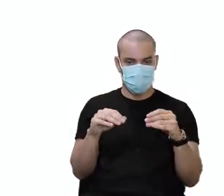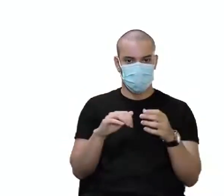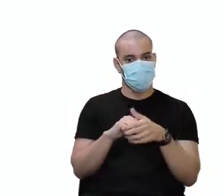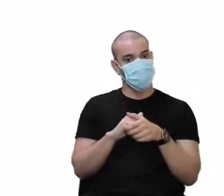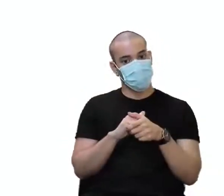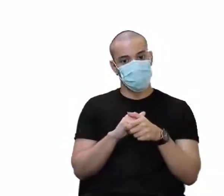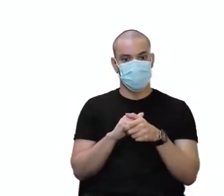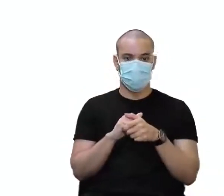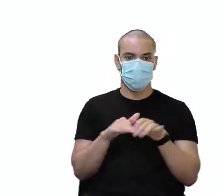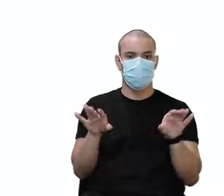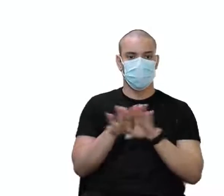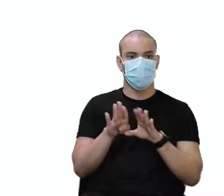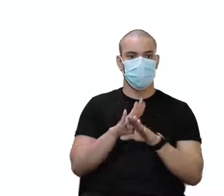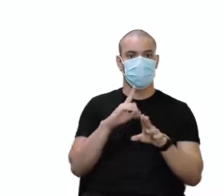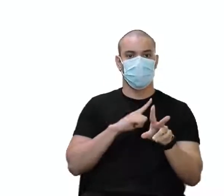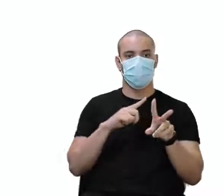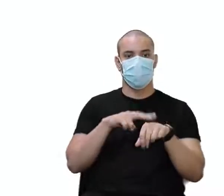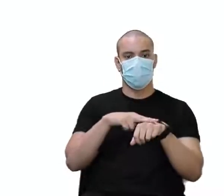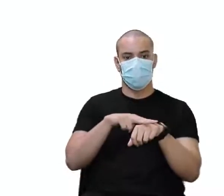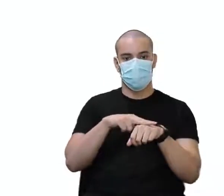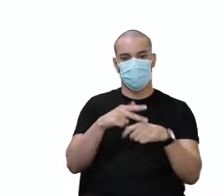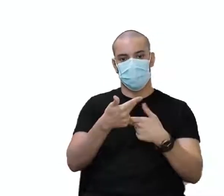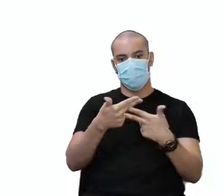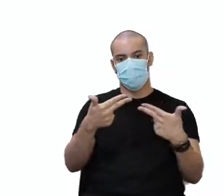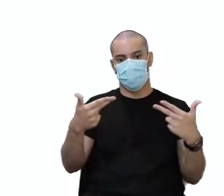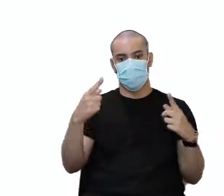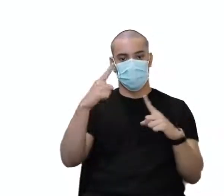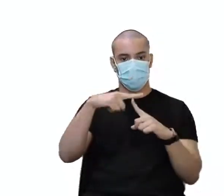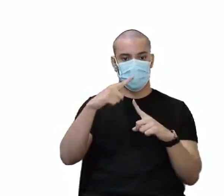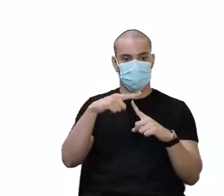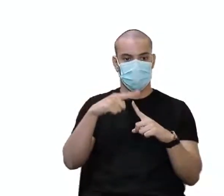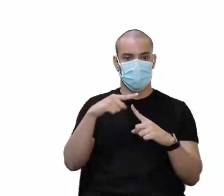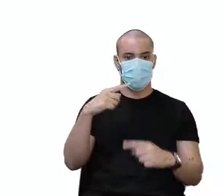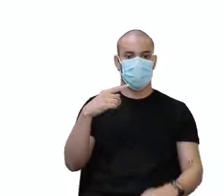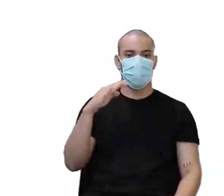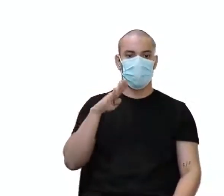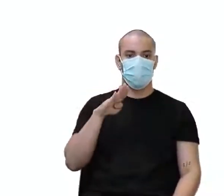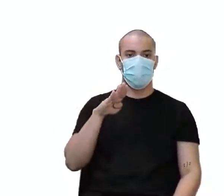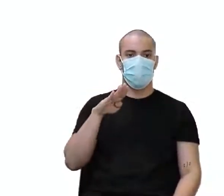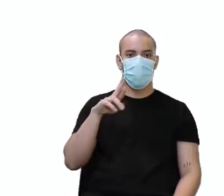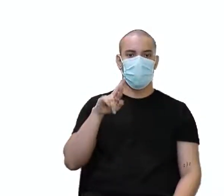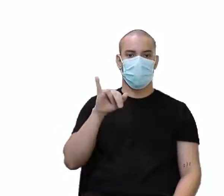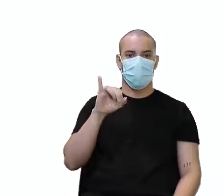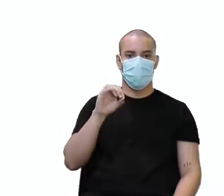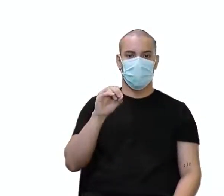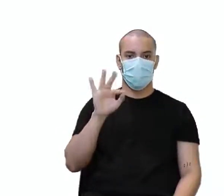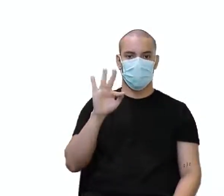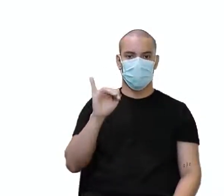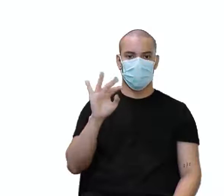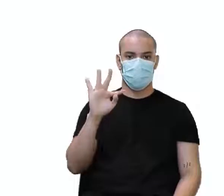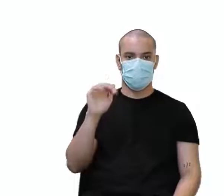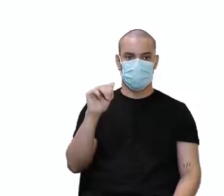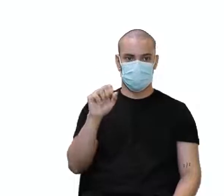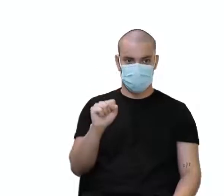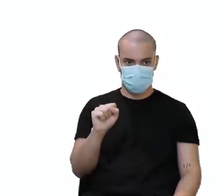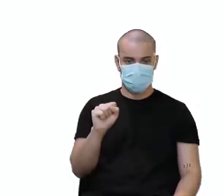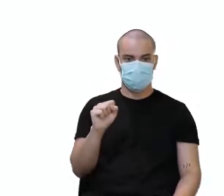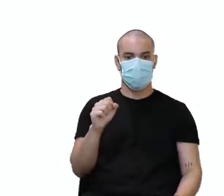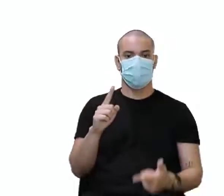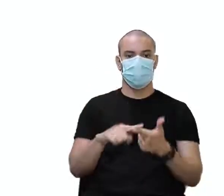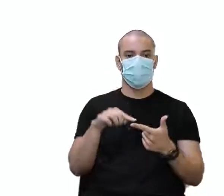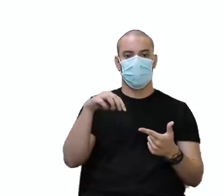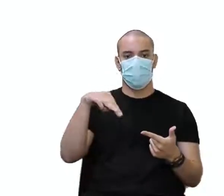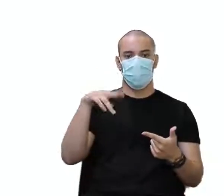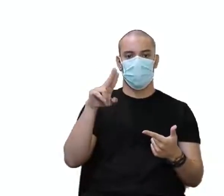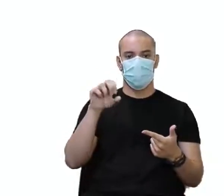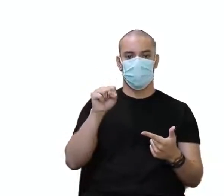ter muitos vegetais do tipo briófitas, né? E aí, essas briófitas, os